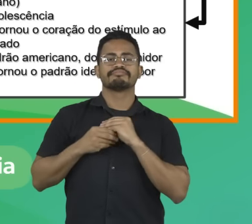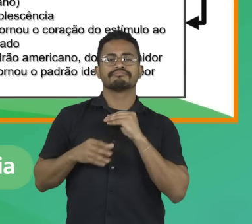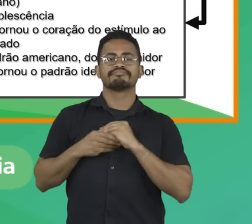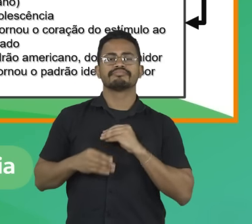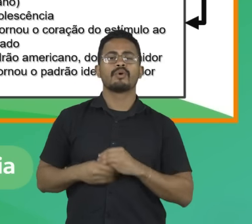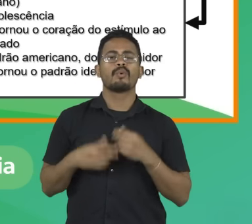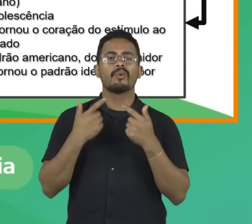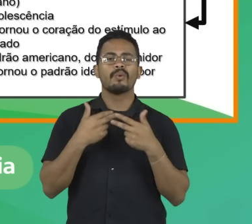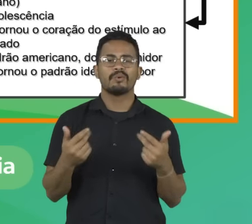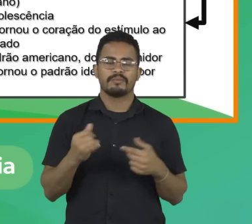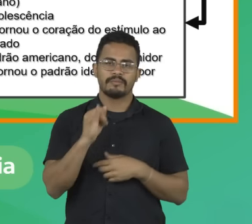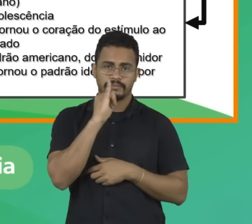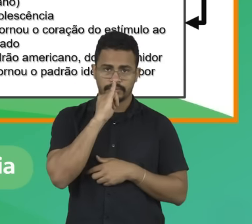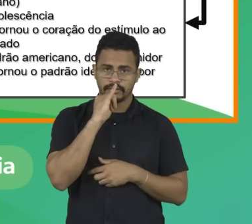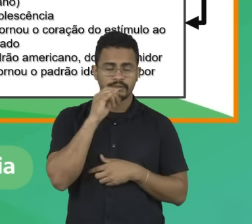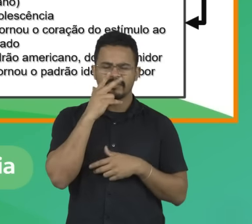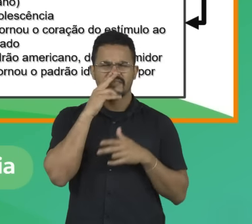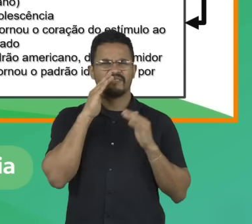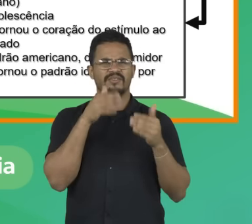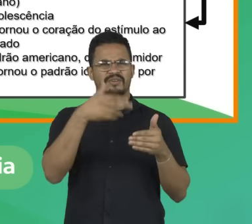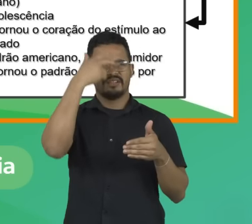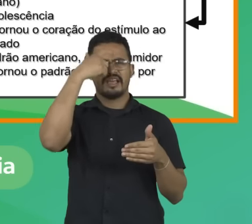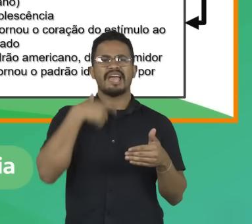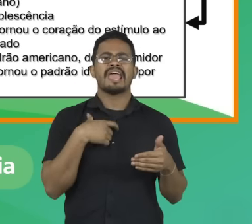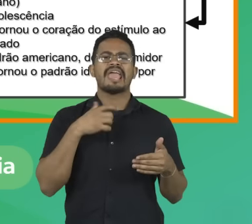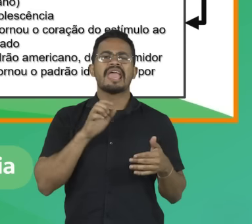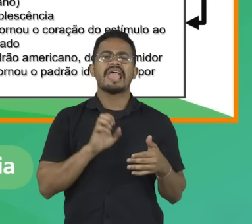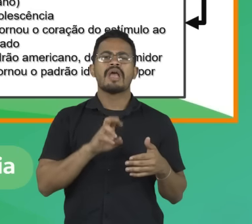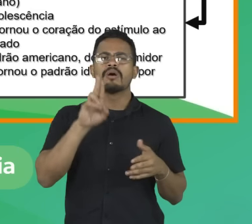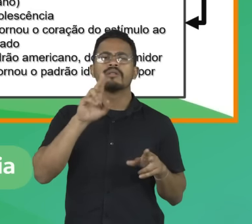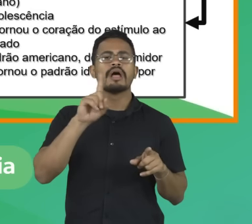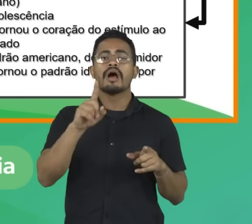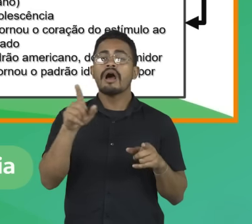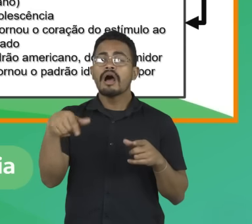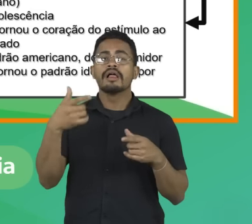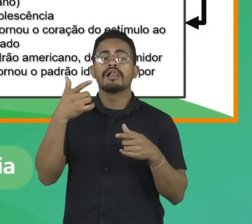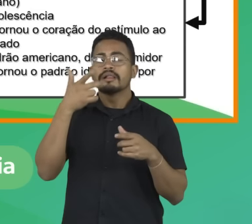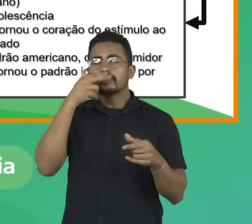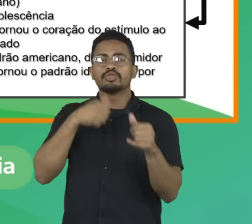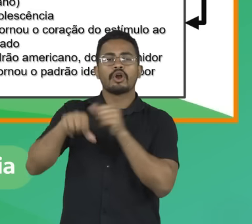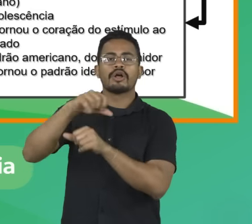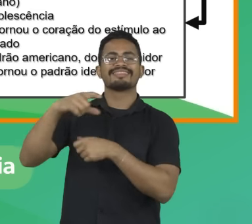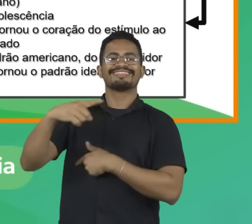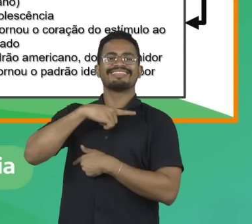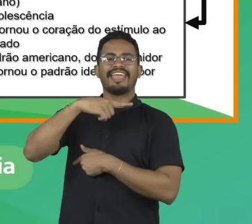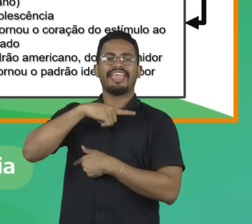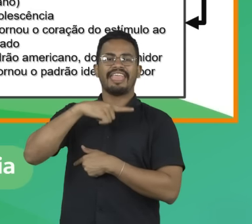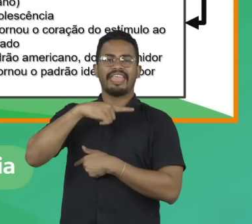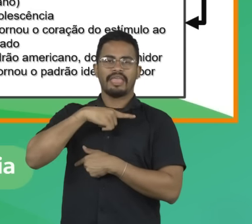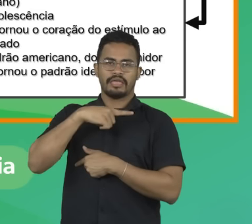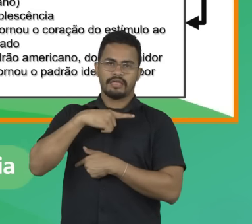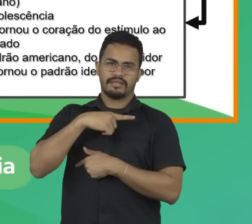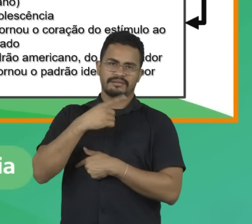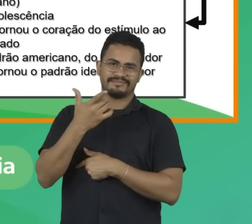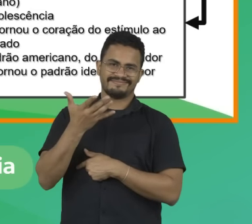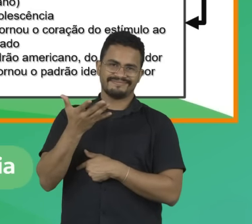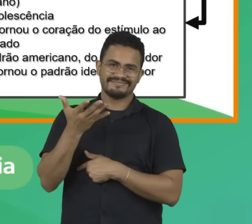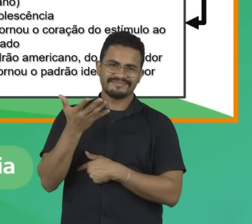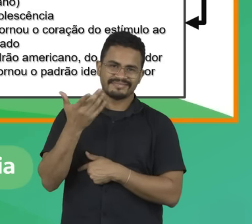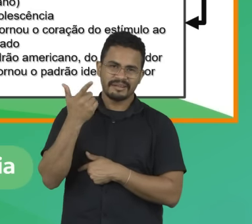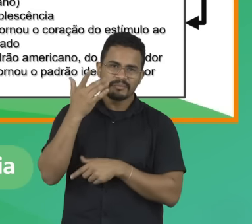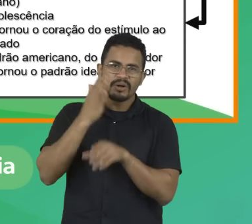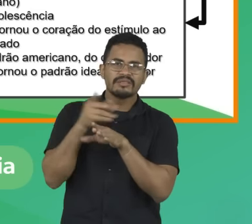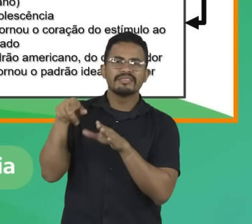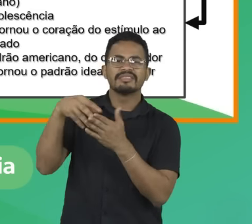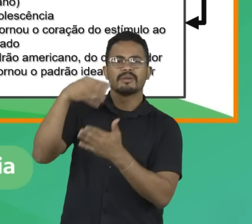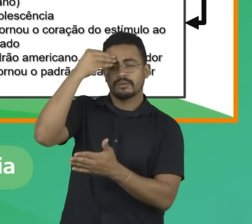a pessoa deixou de focar no ser e passou a focar no ter, literalmente com essa teoria. E o problema é que o